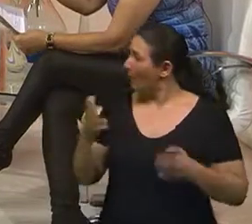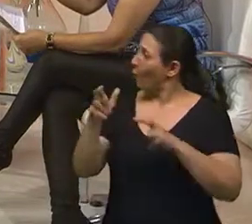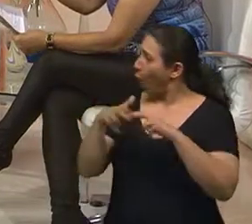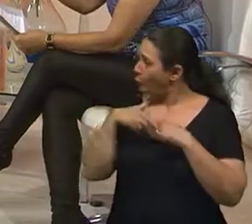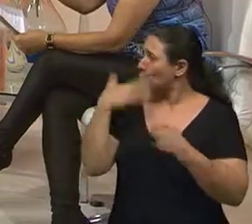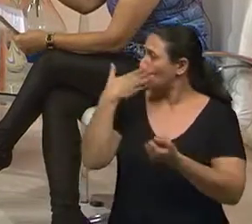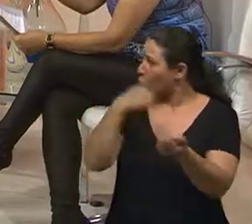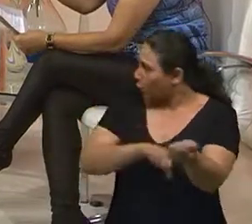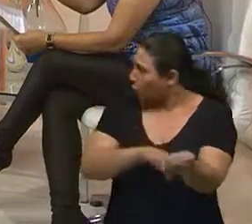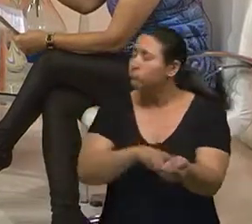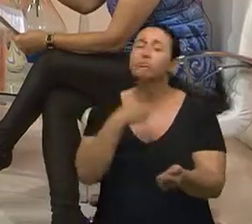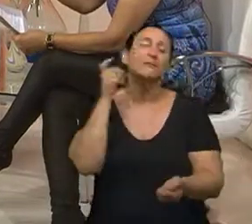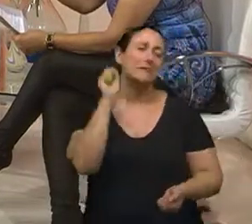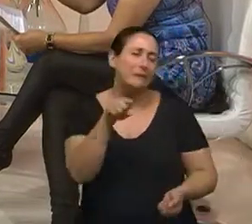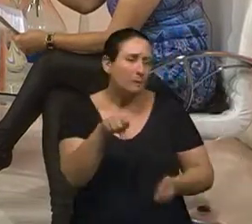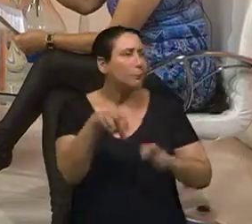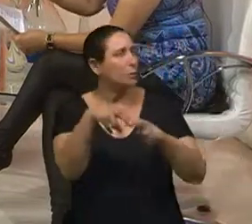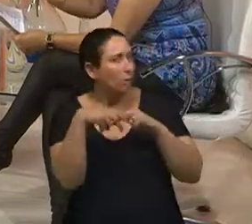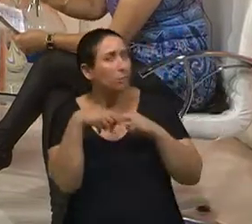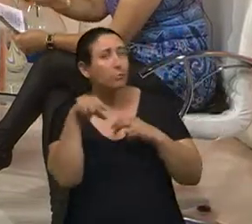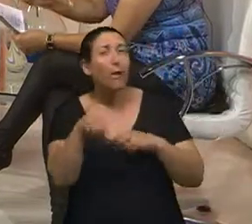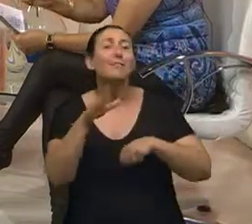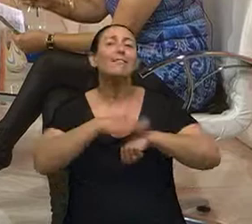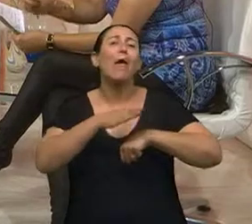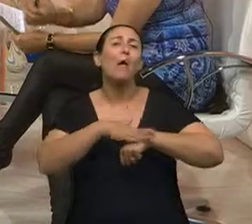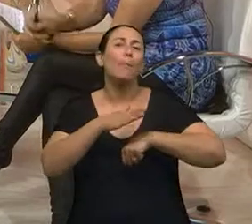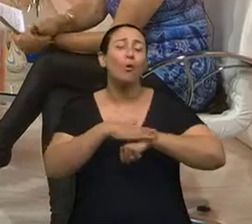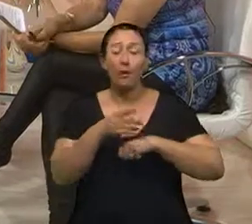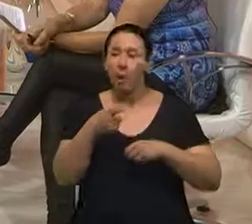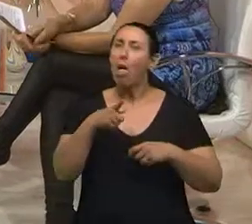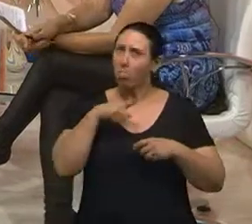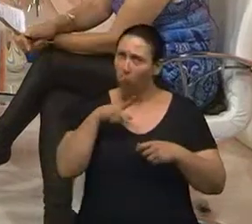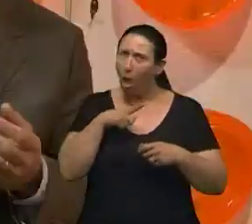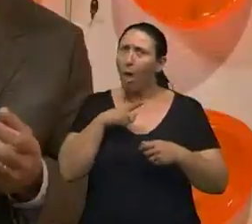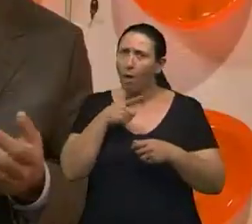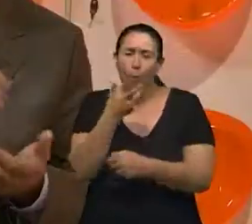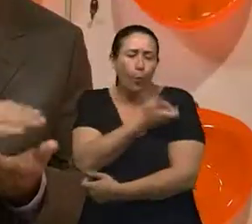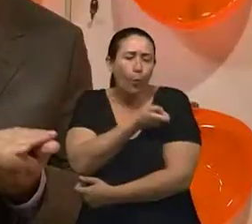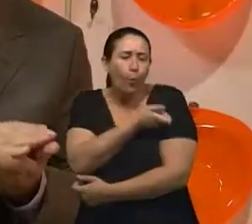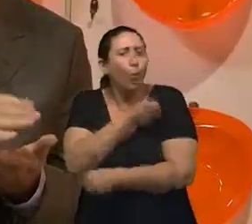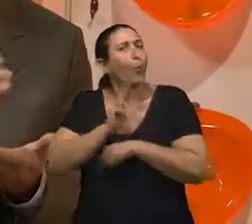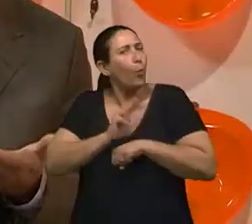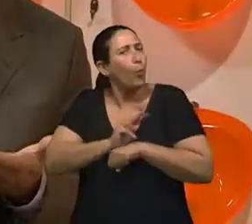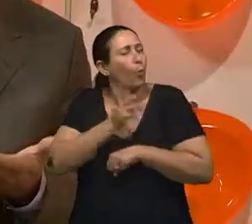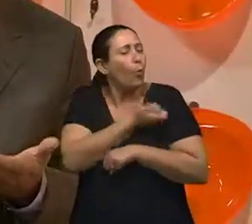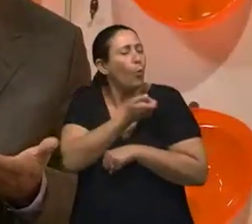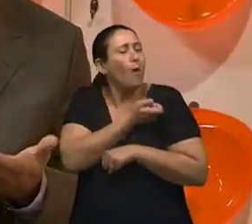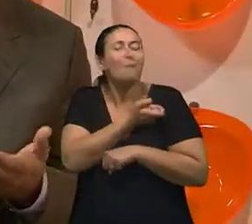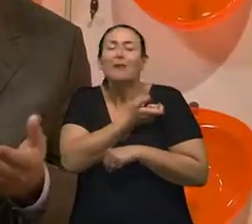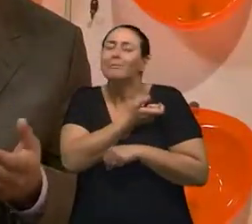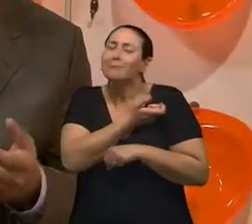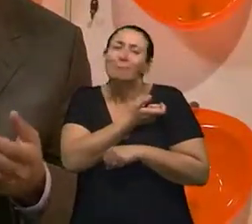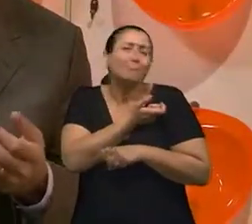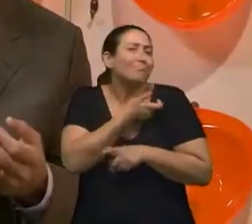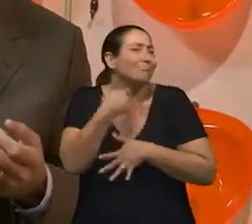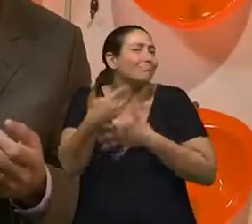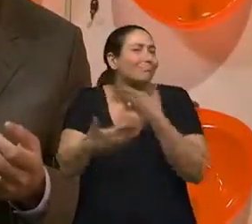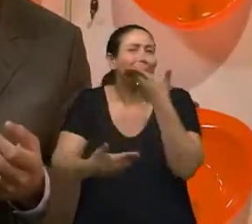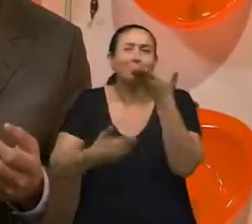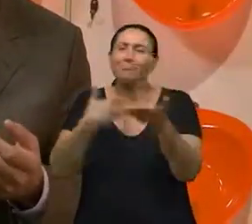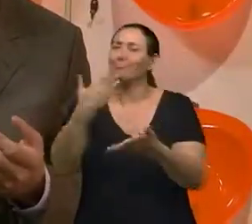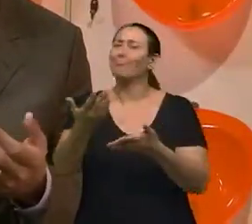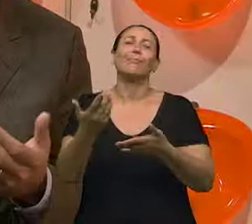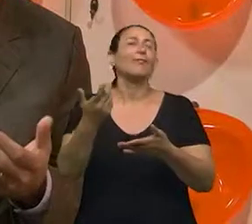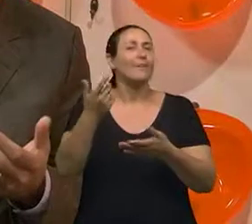Pelo curso da diabetes, do tempo da diabetes, por mais controlada que ela seja... A evolução naquele organismo... O tempo vai causar alterações